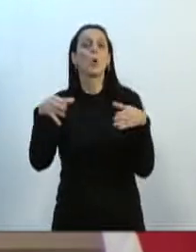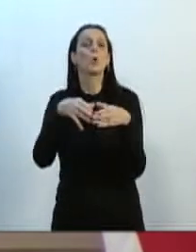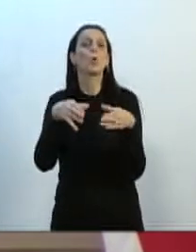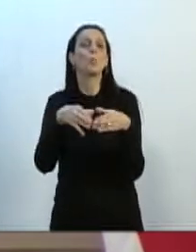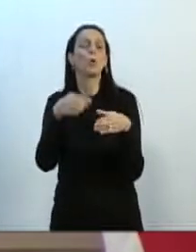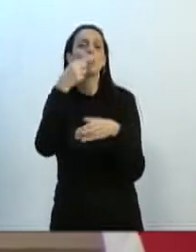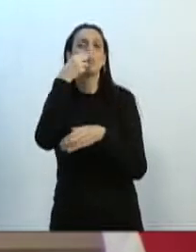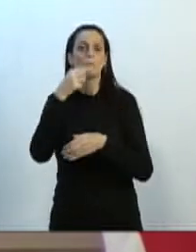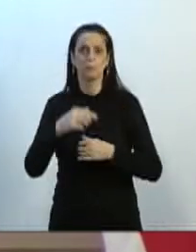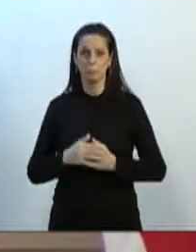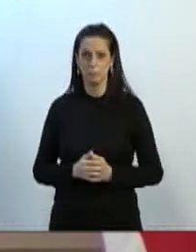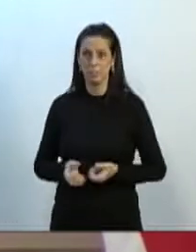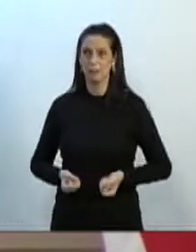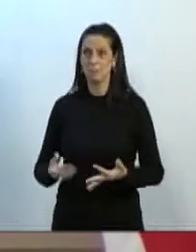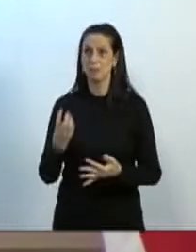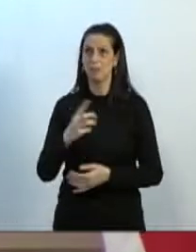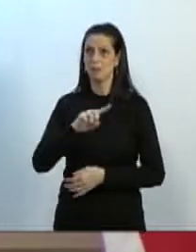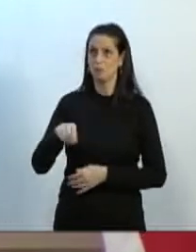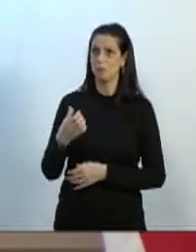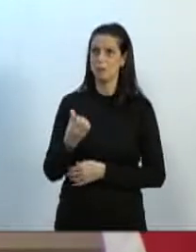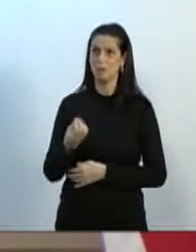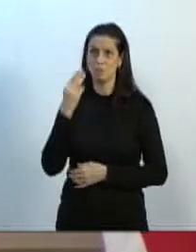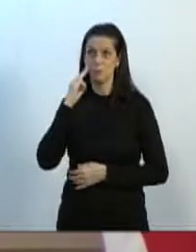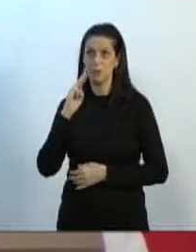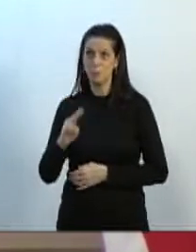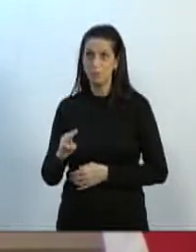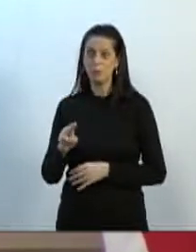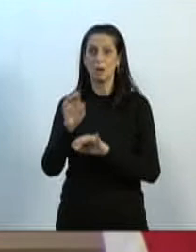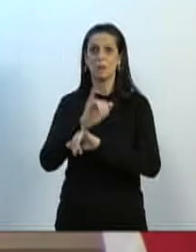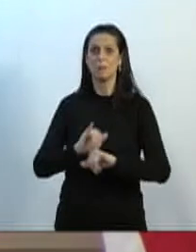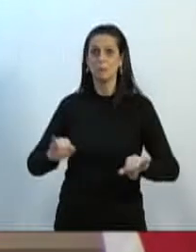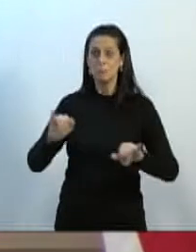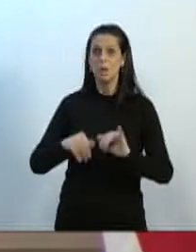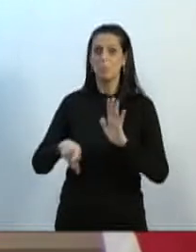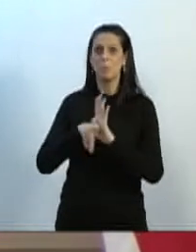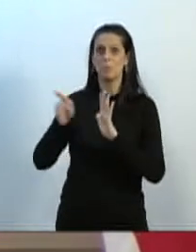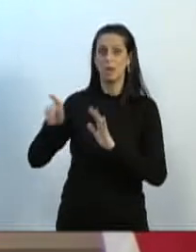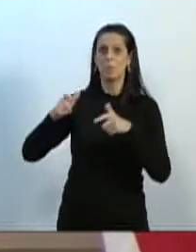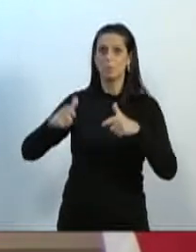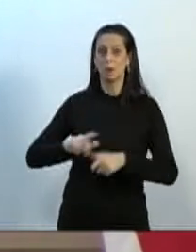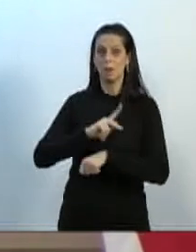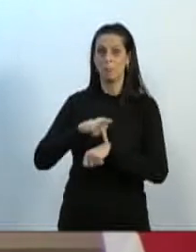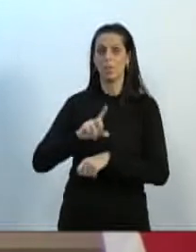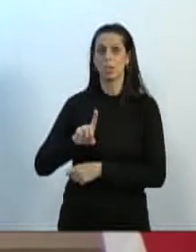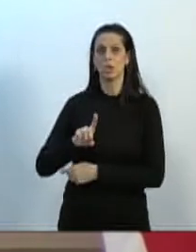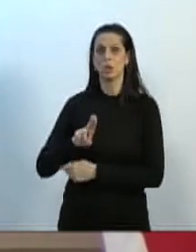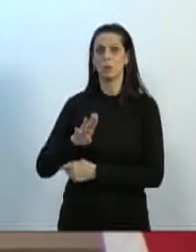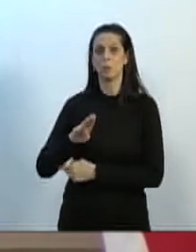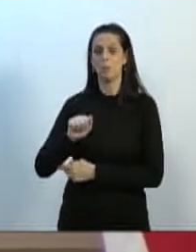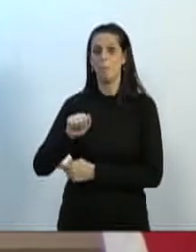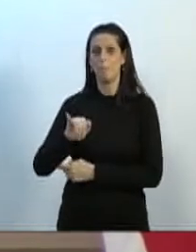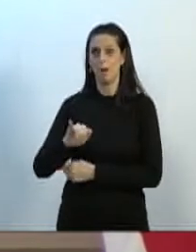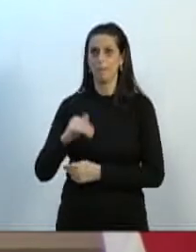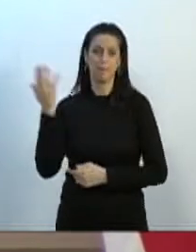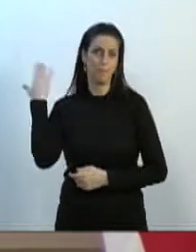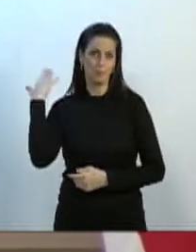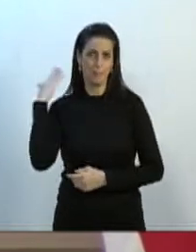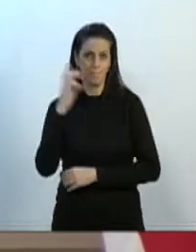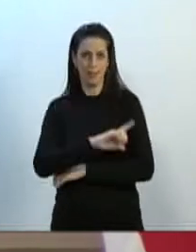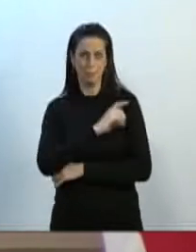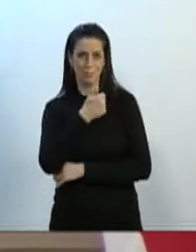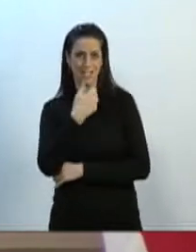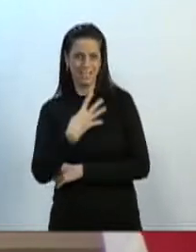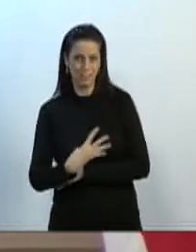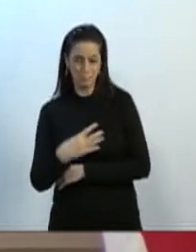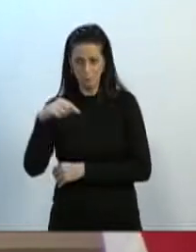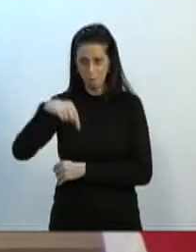gastar 3,6 milhões na comitiva para Dubai não é um escândalo? No último dia 14, foi realizada